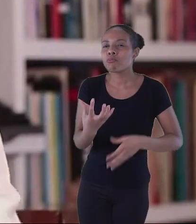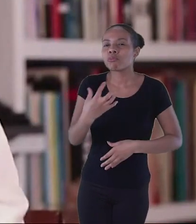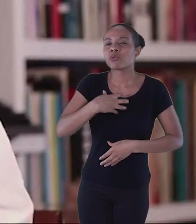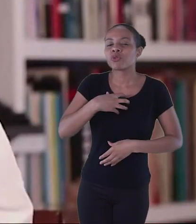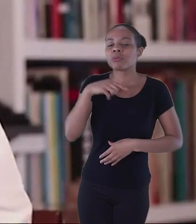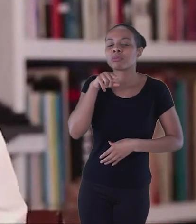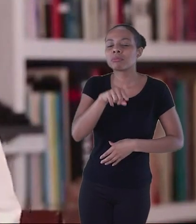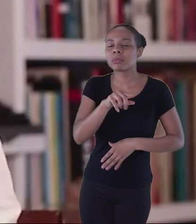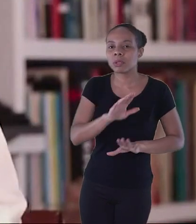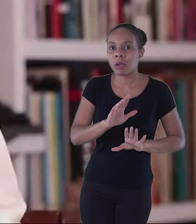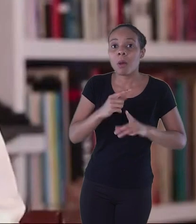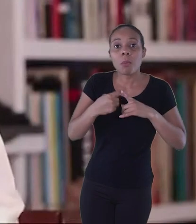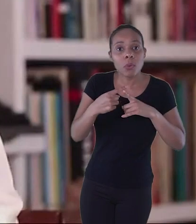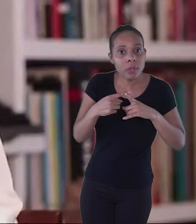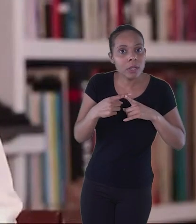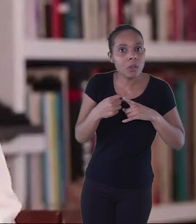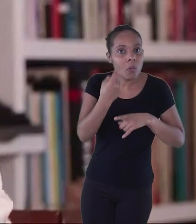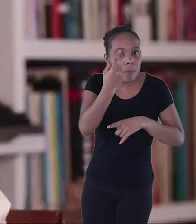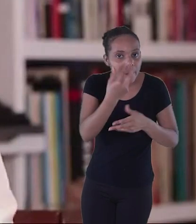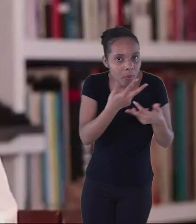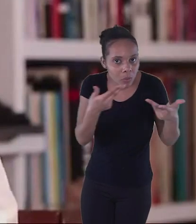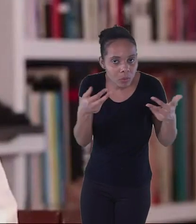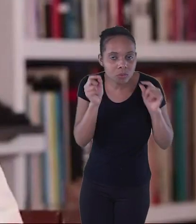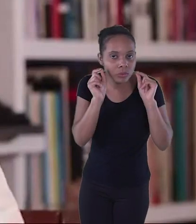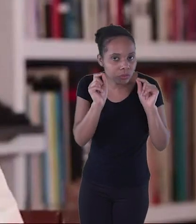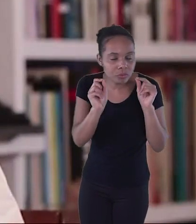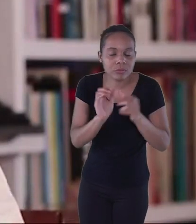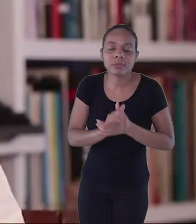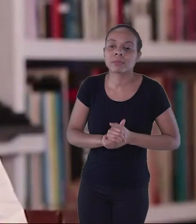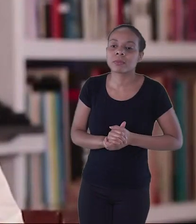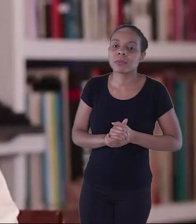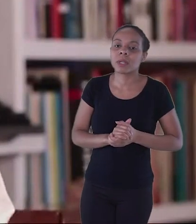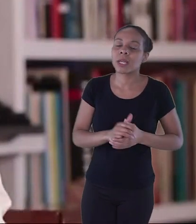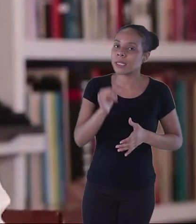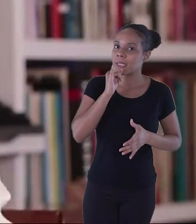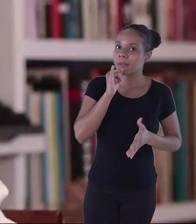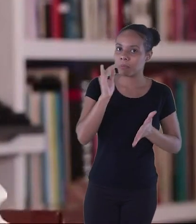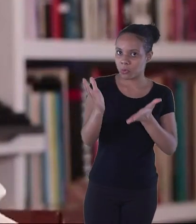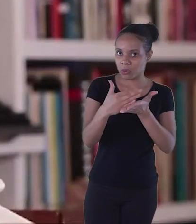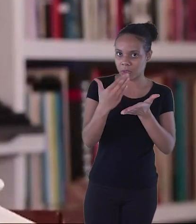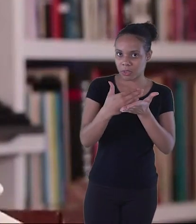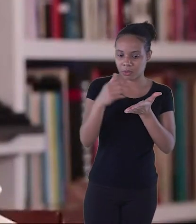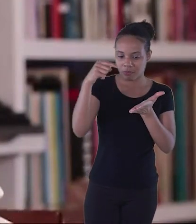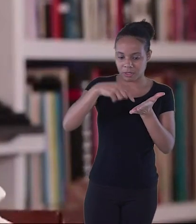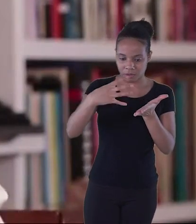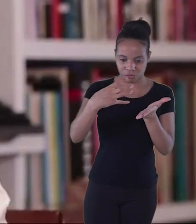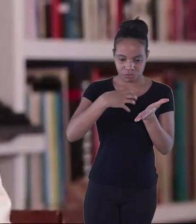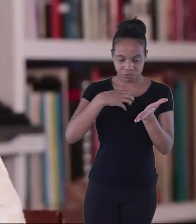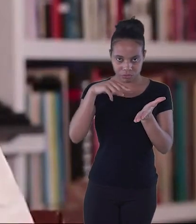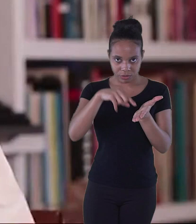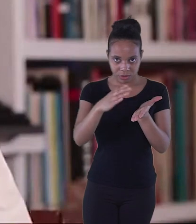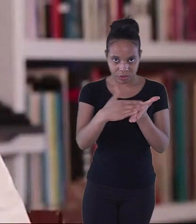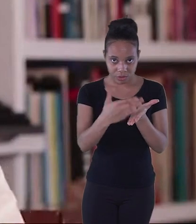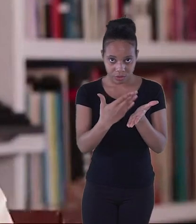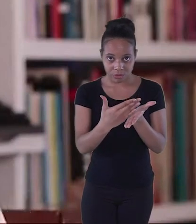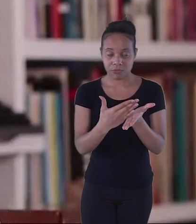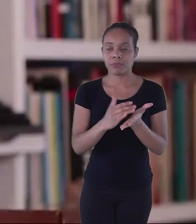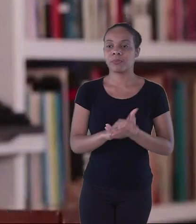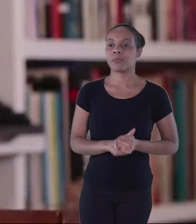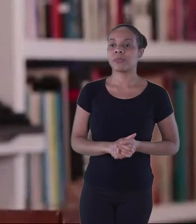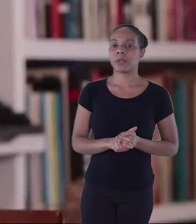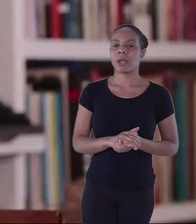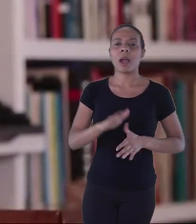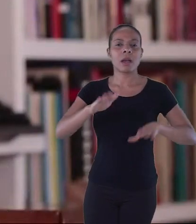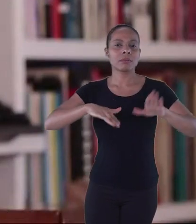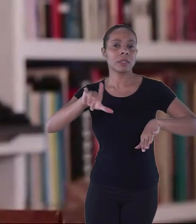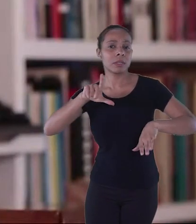reproduzir digamos assim, a fala de uma enciclopédia, que em certos momentos tem aqui, mas em outros momentos